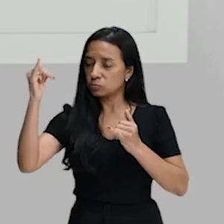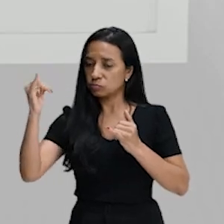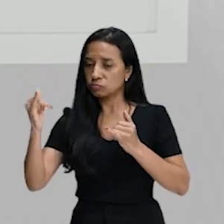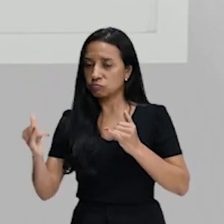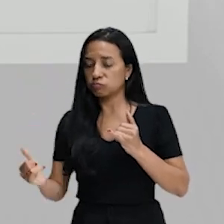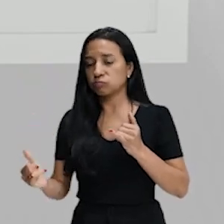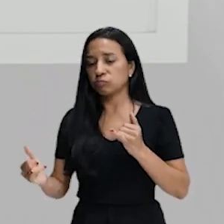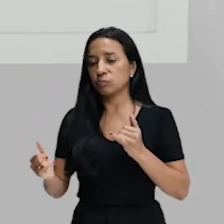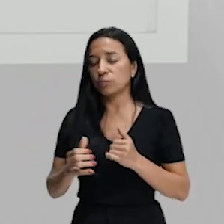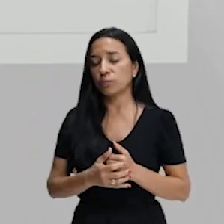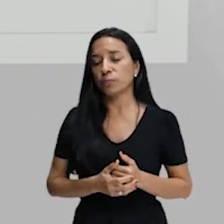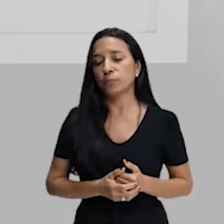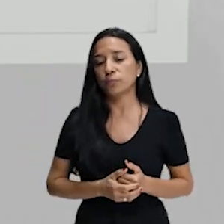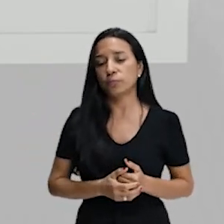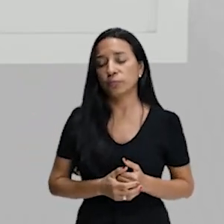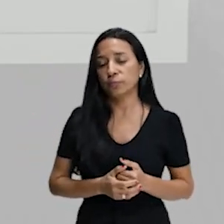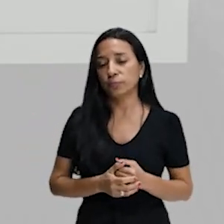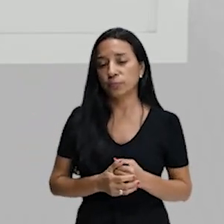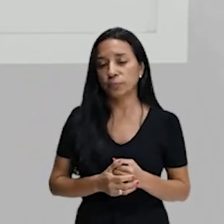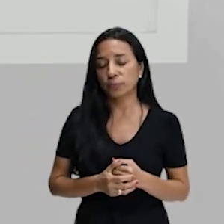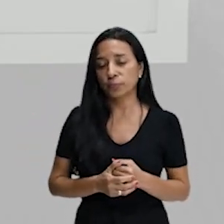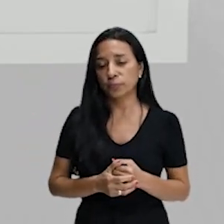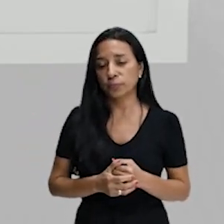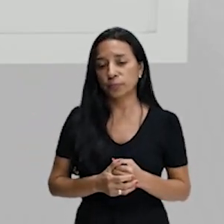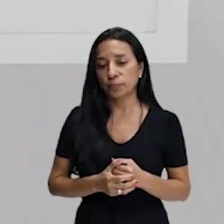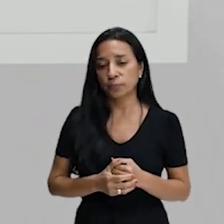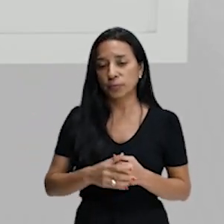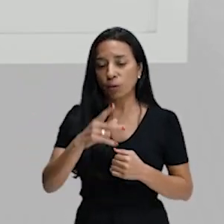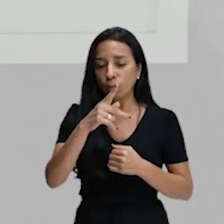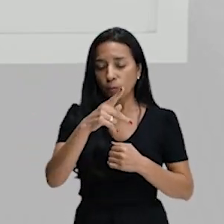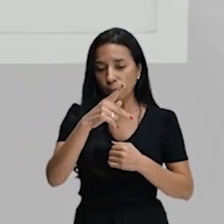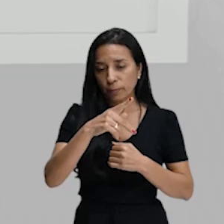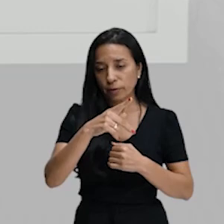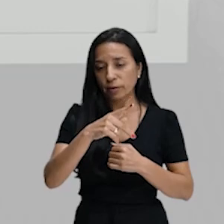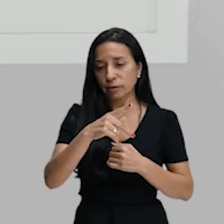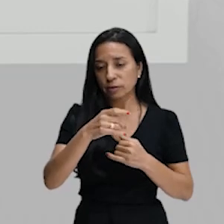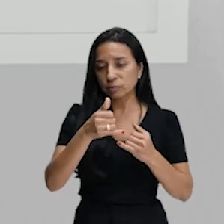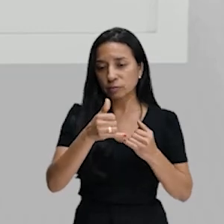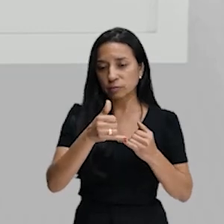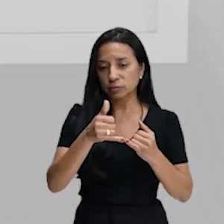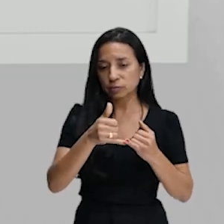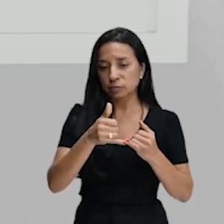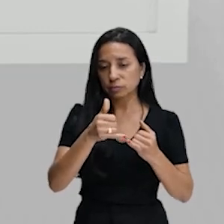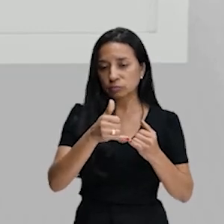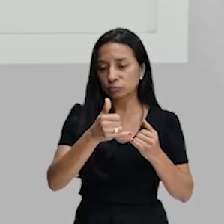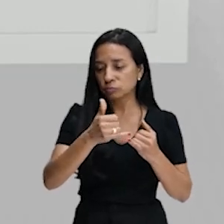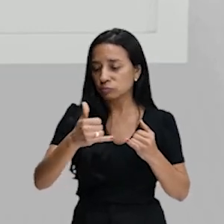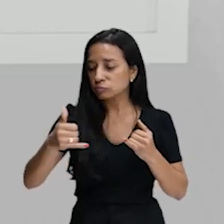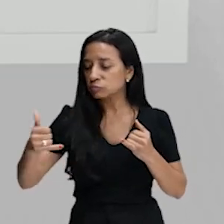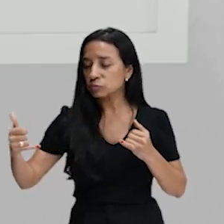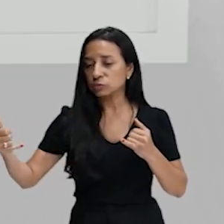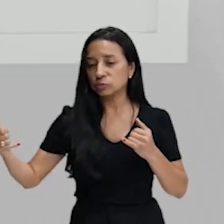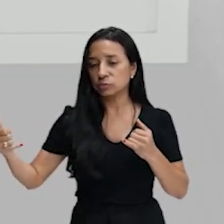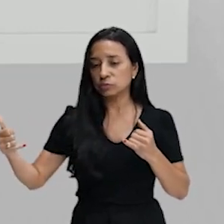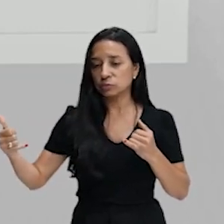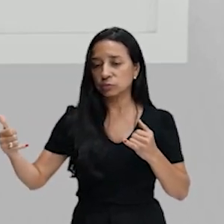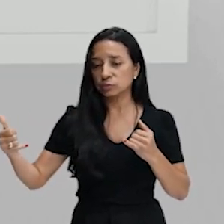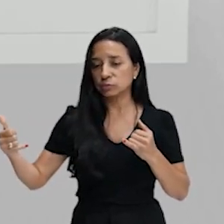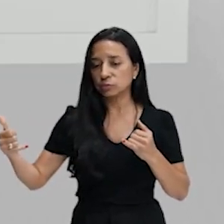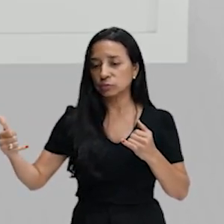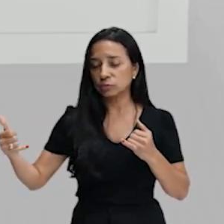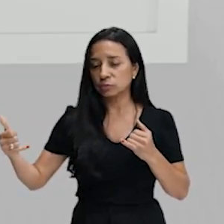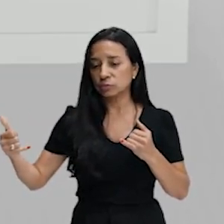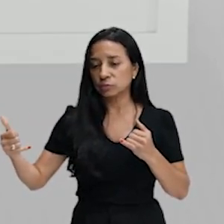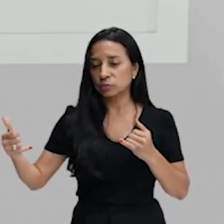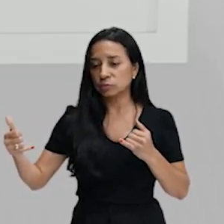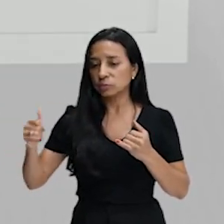no ponto P, o campo ele vai estar saindo, certo? Em relação ao